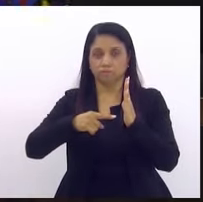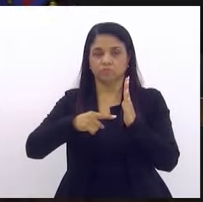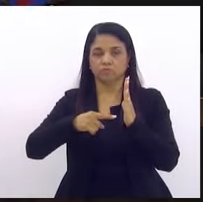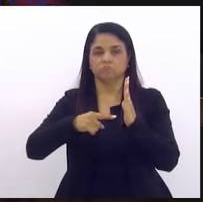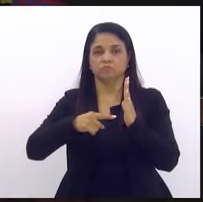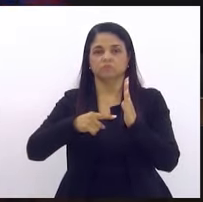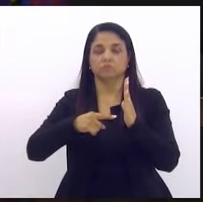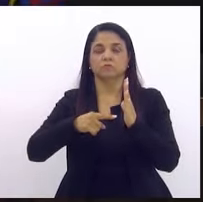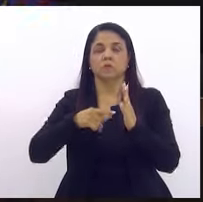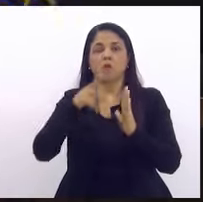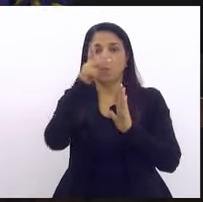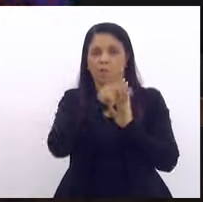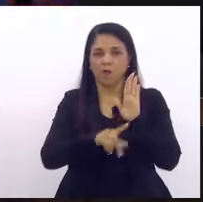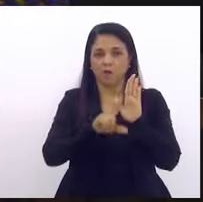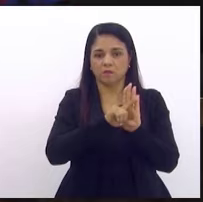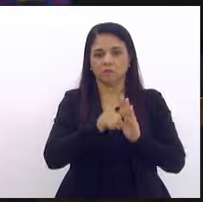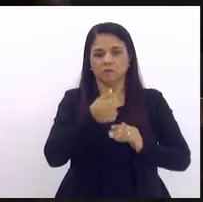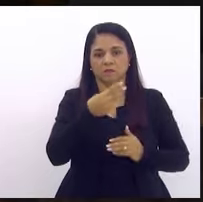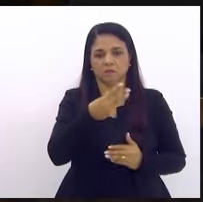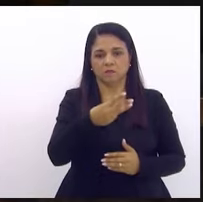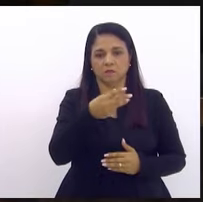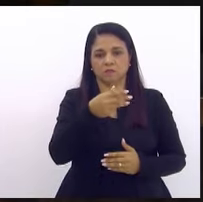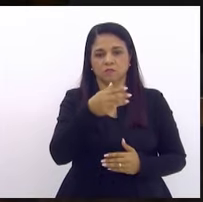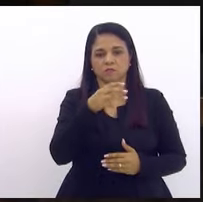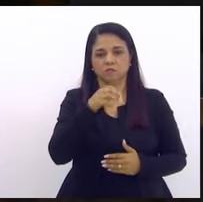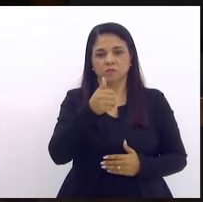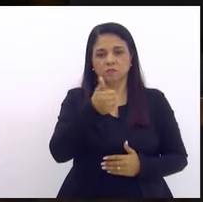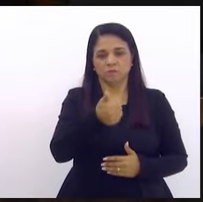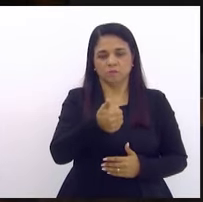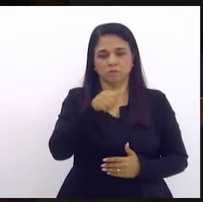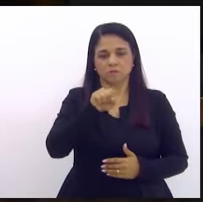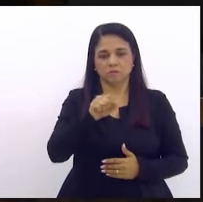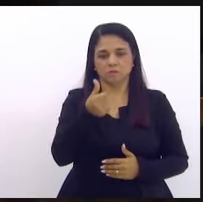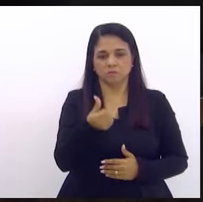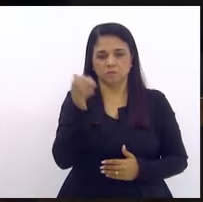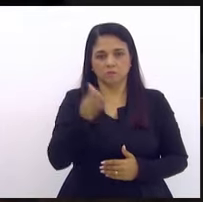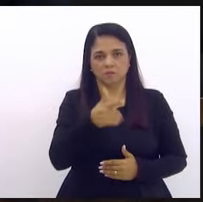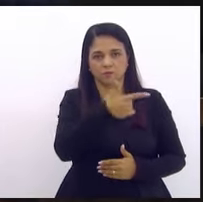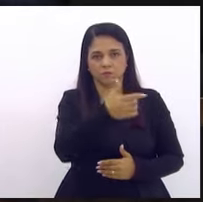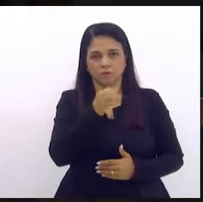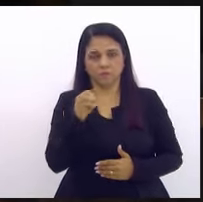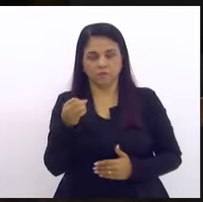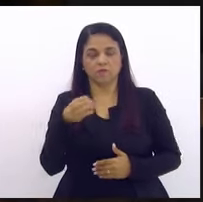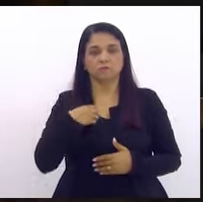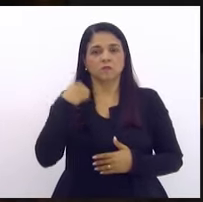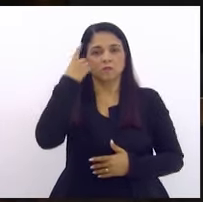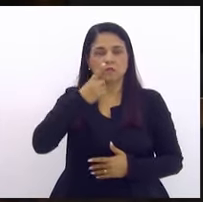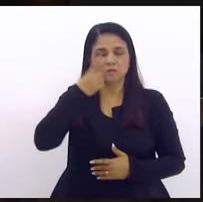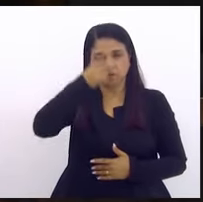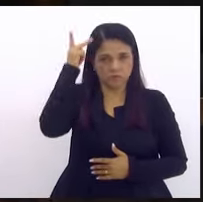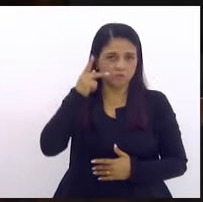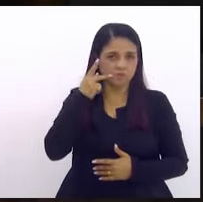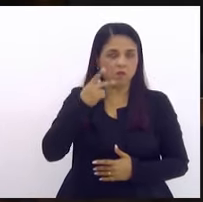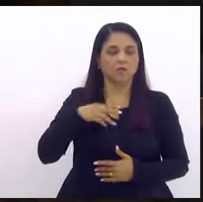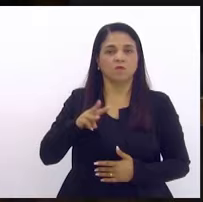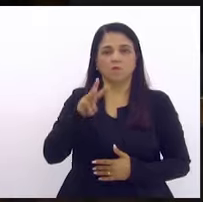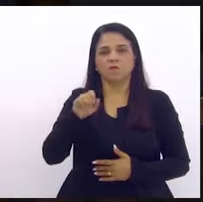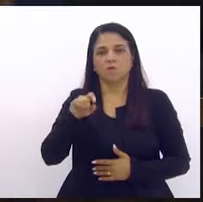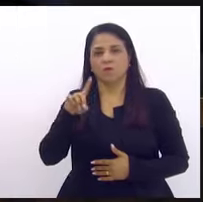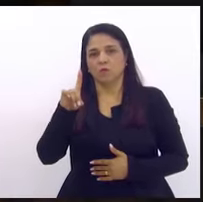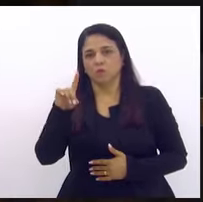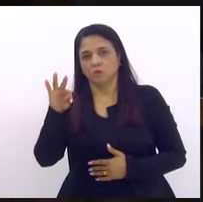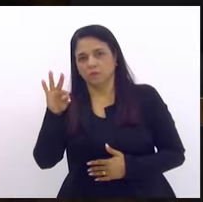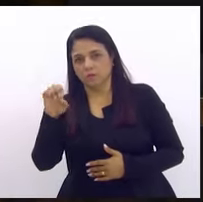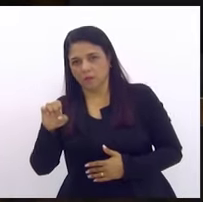aposto ao projeto de lei número 3.186/2020, de autoria dos deputados Luiz Paulo, André Ciliano, Valdeque Carneiro e